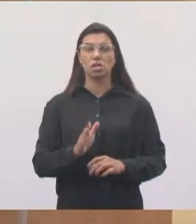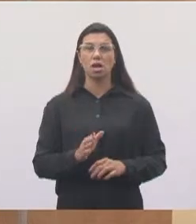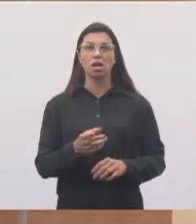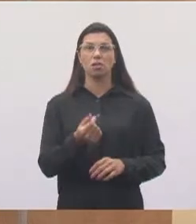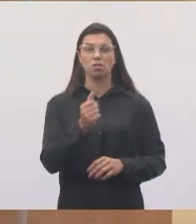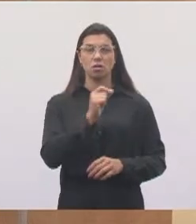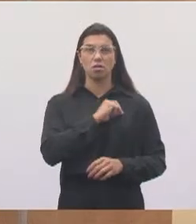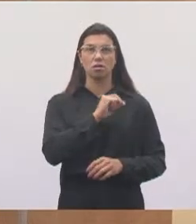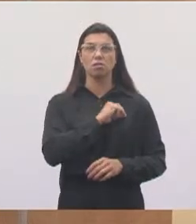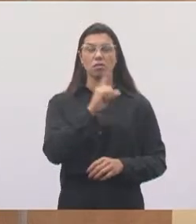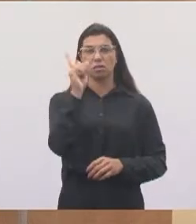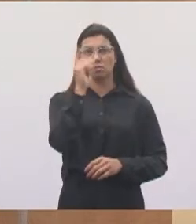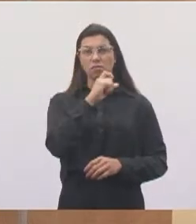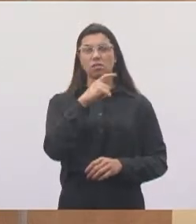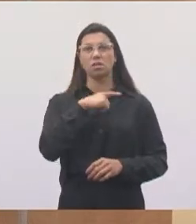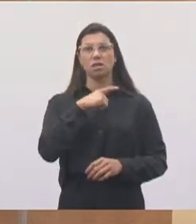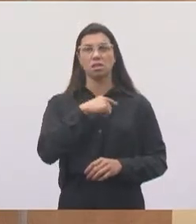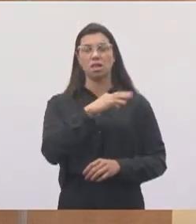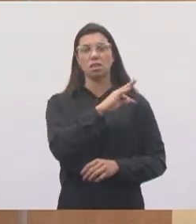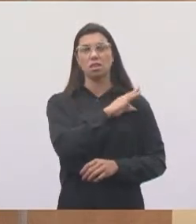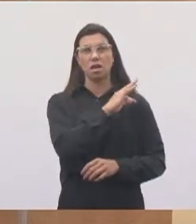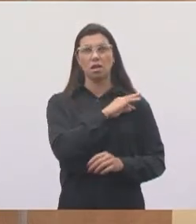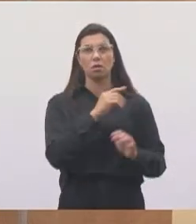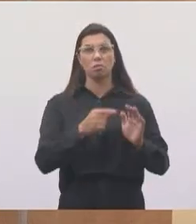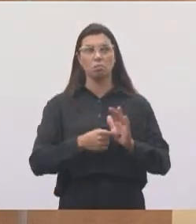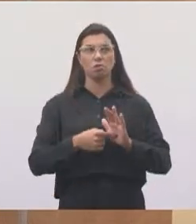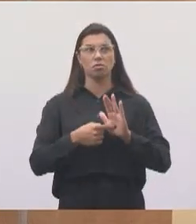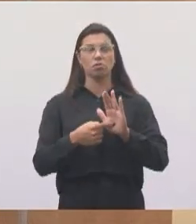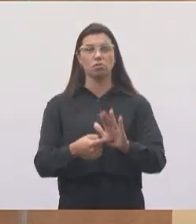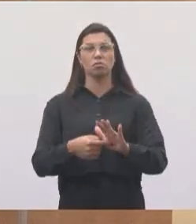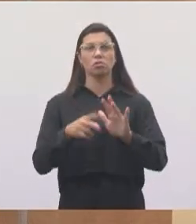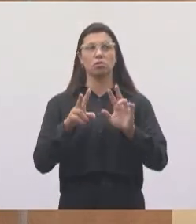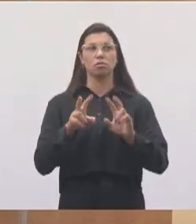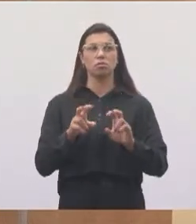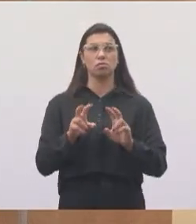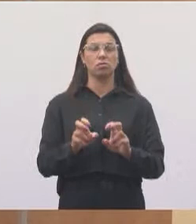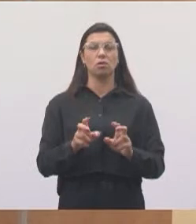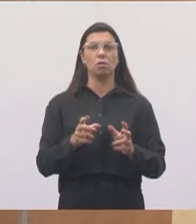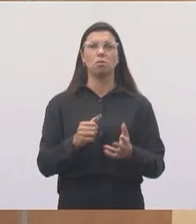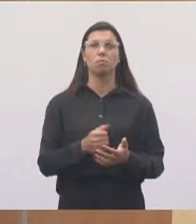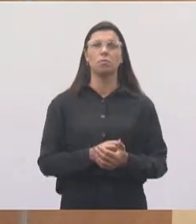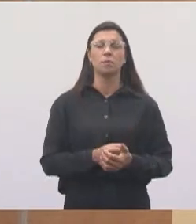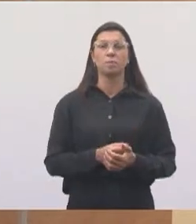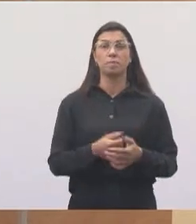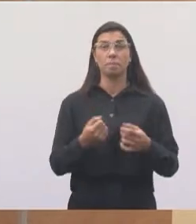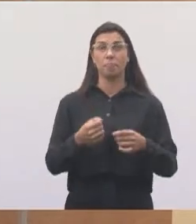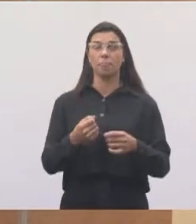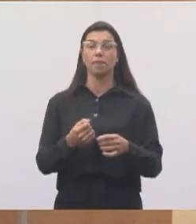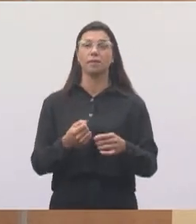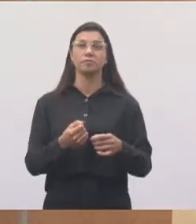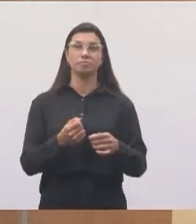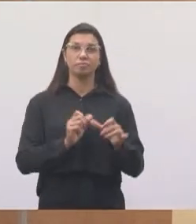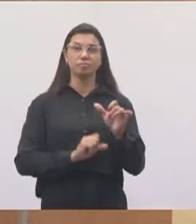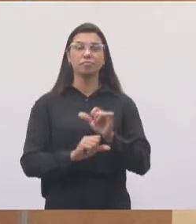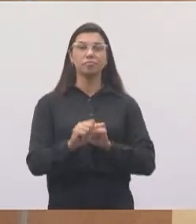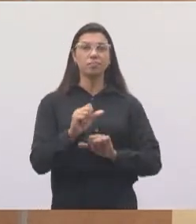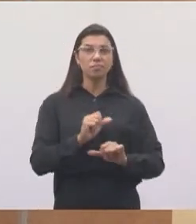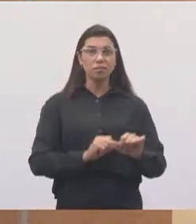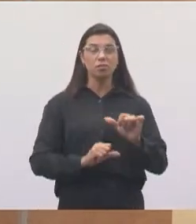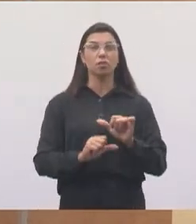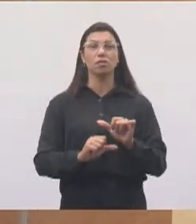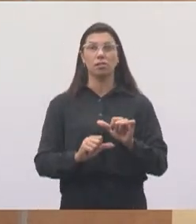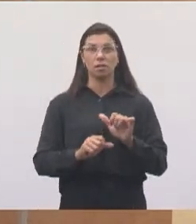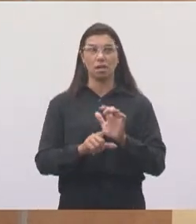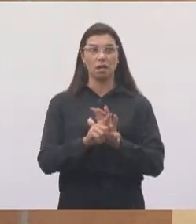financiamento de déficit técnico atual, foi apontado pela reavaliação atuarial realizado a